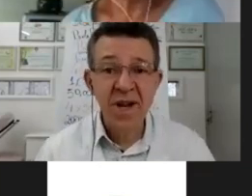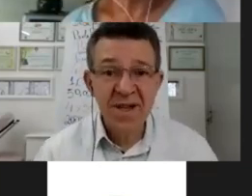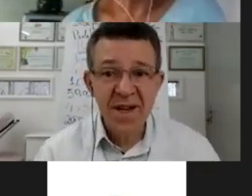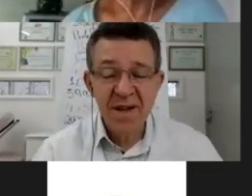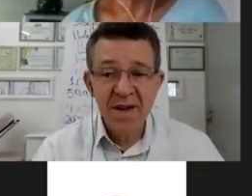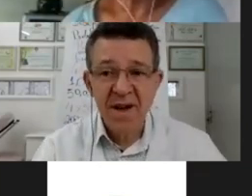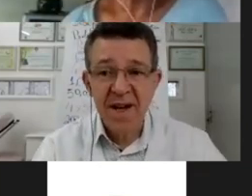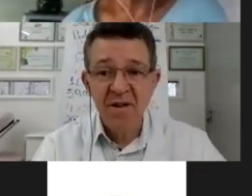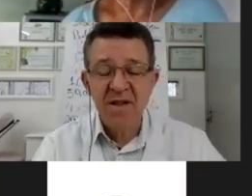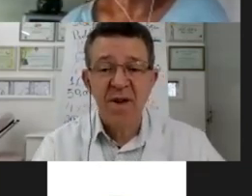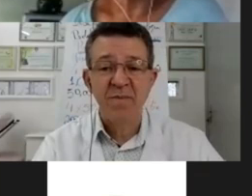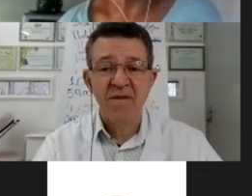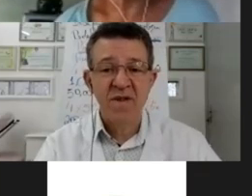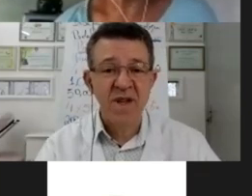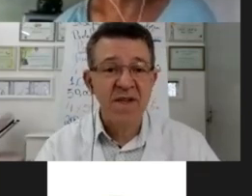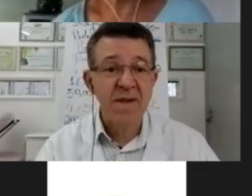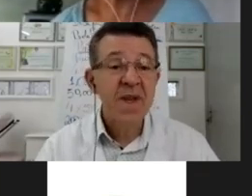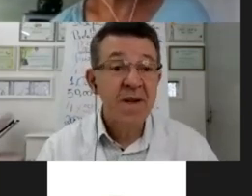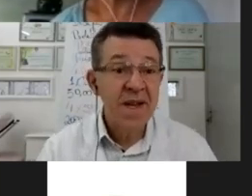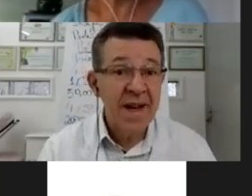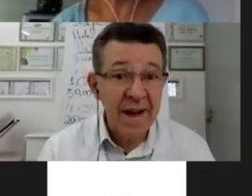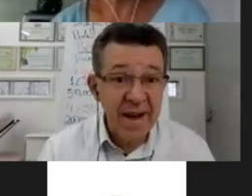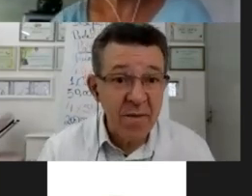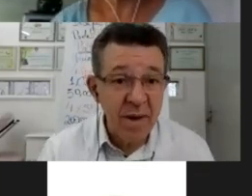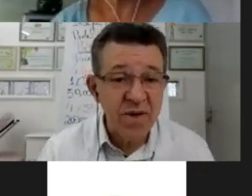pedir carinhosamente para vocês